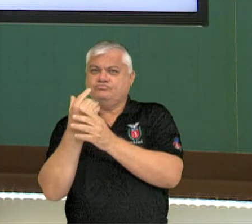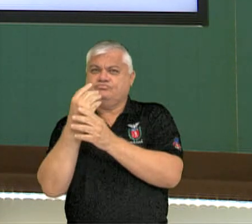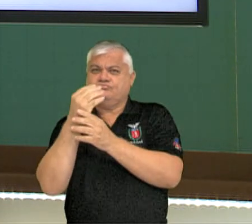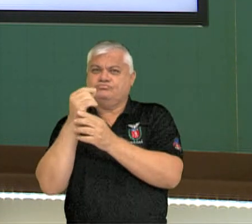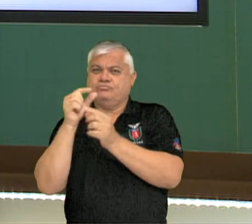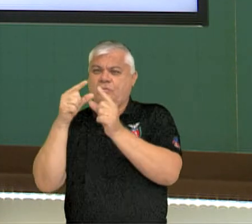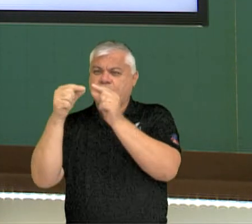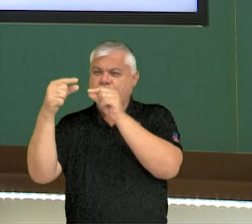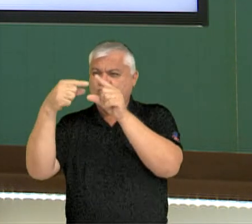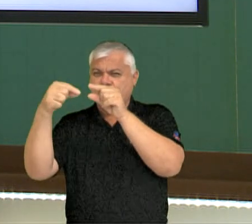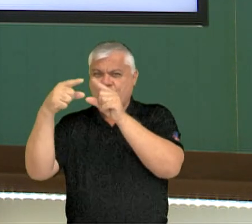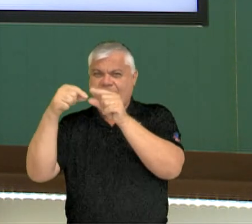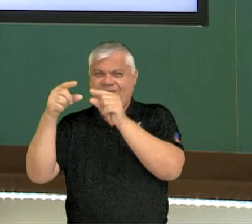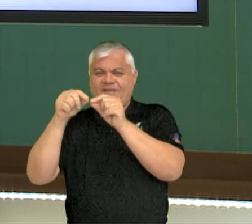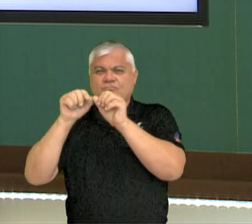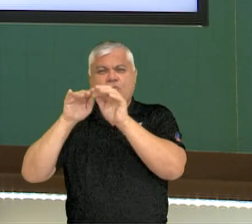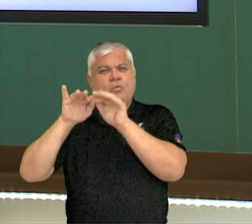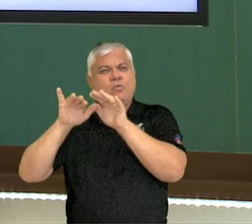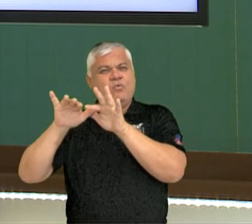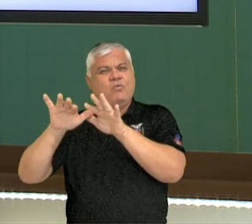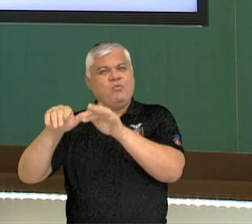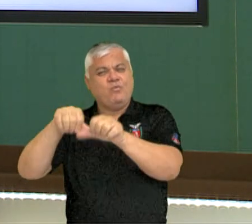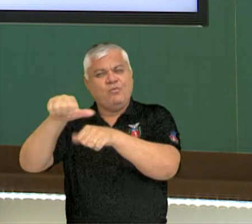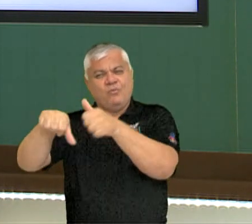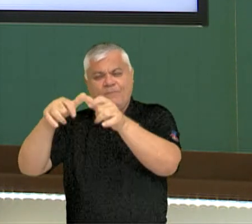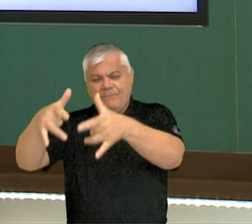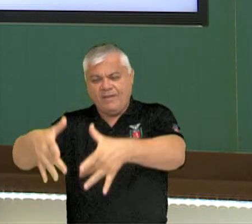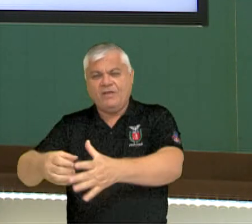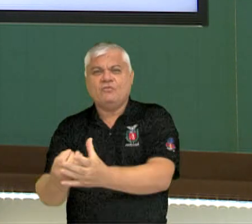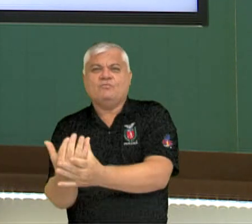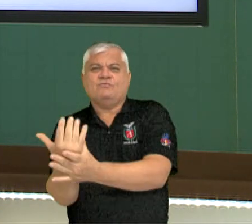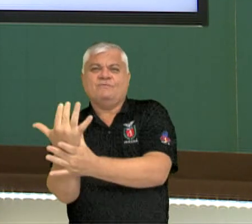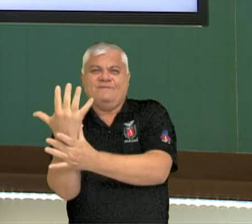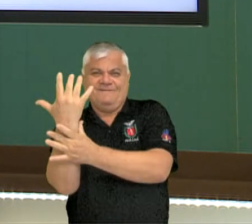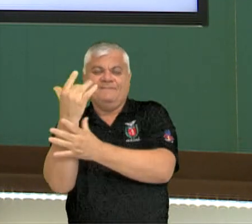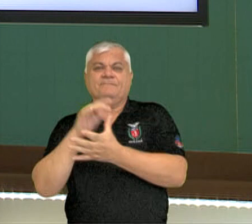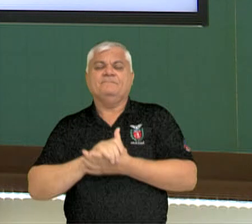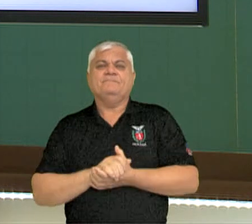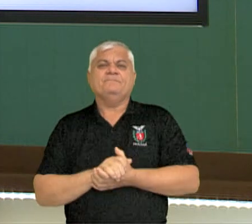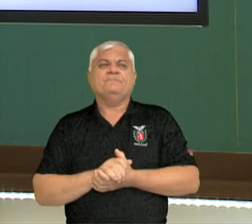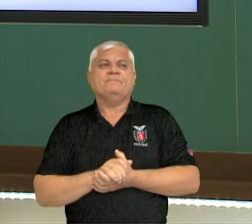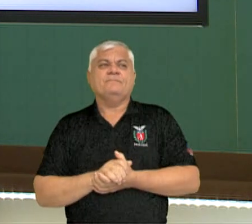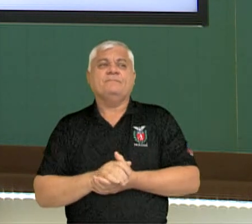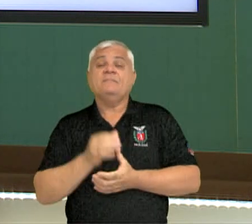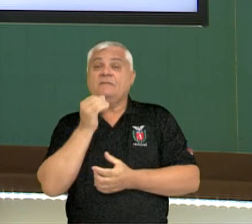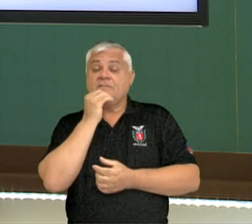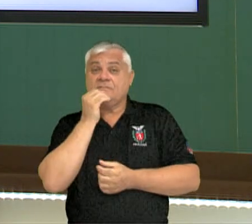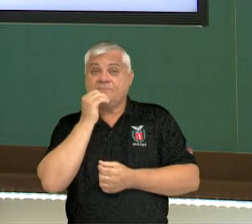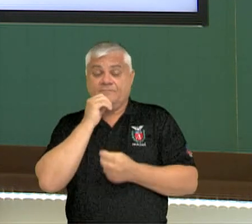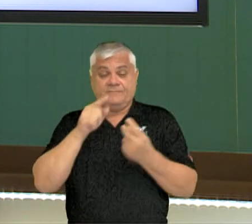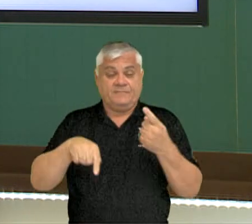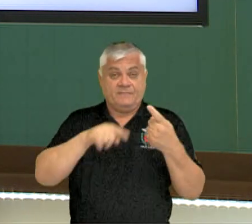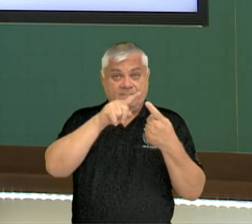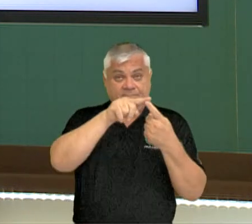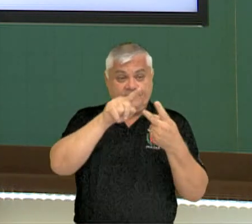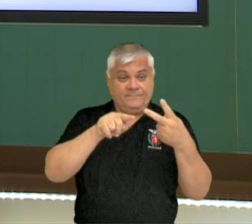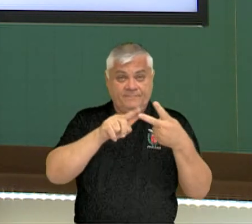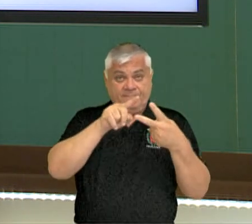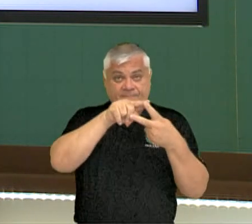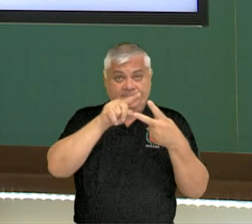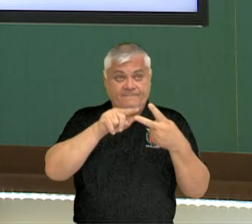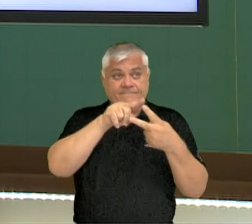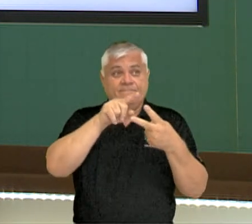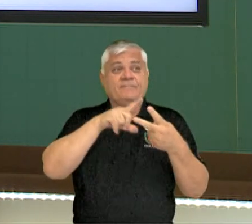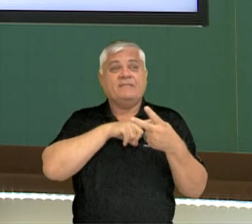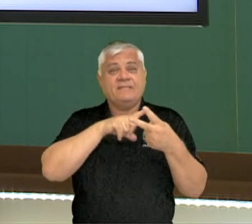vão ser produzidos para originar uma nova plantinha. No antócero e no musgo, a gente tem aqui